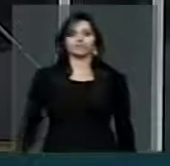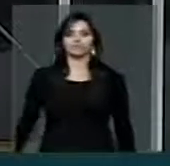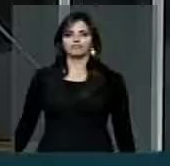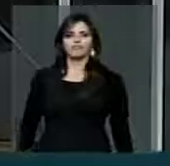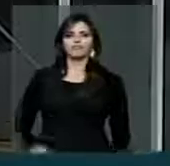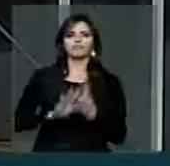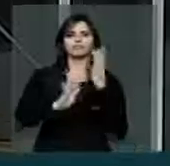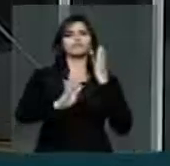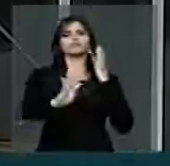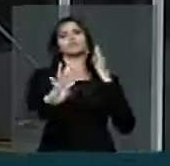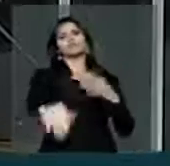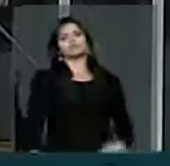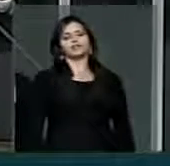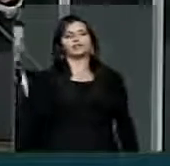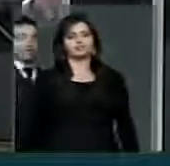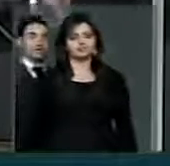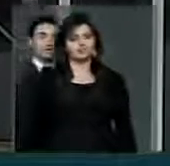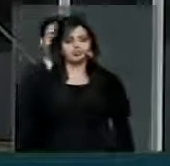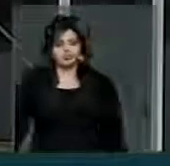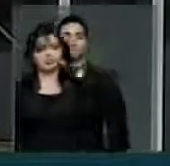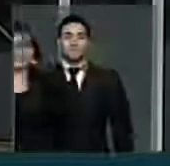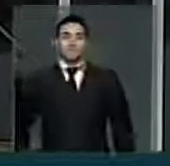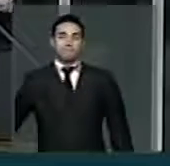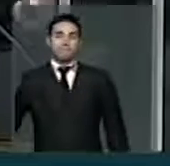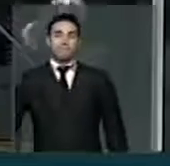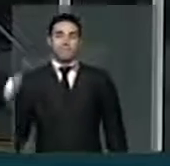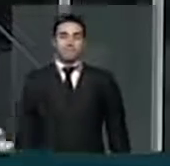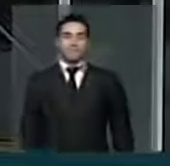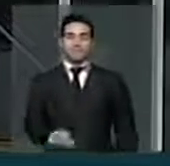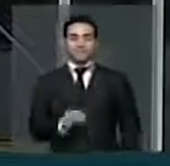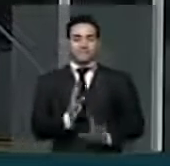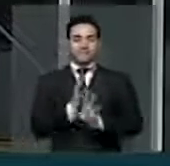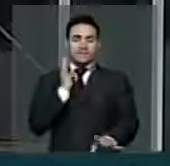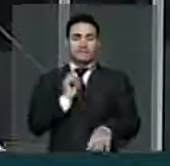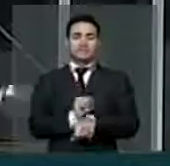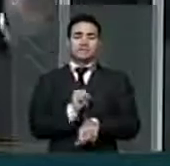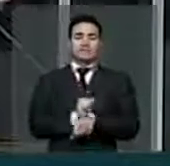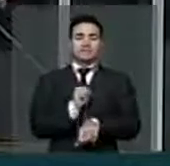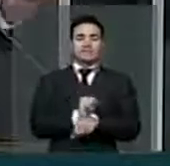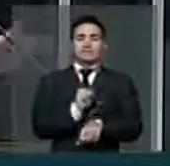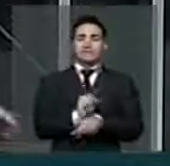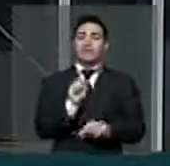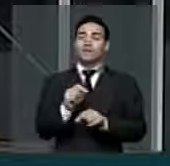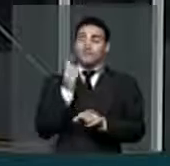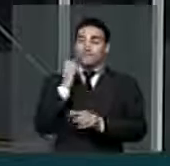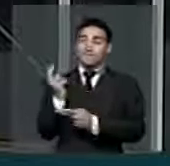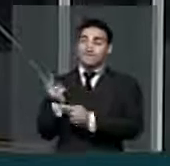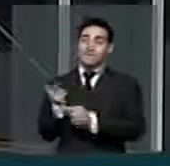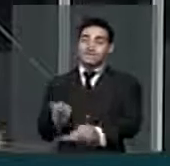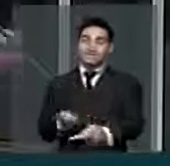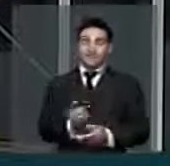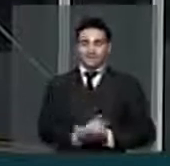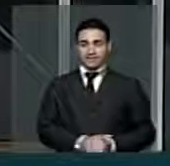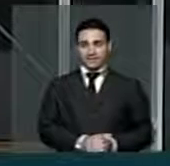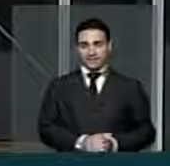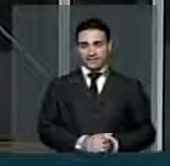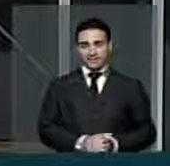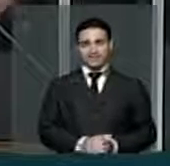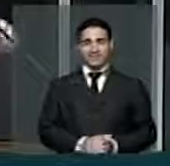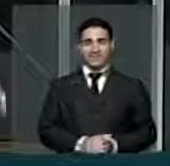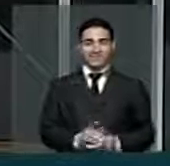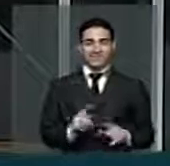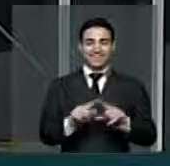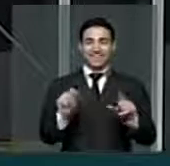perfilada naquela frente, naquelas filas de visita